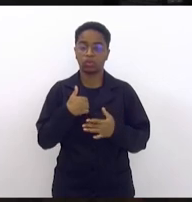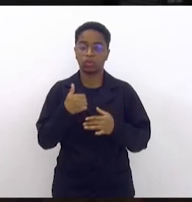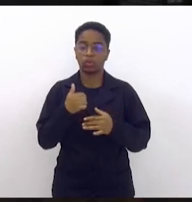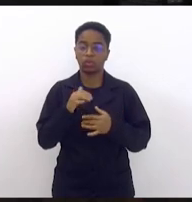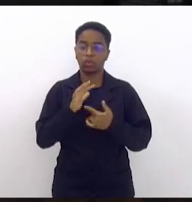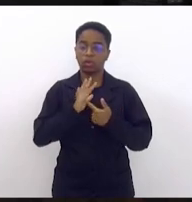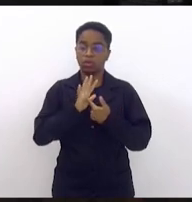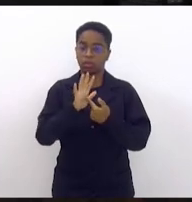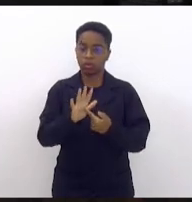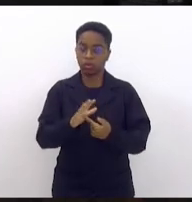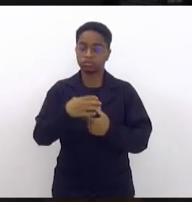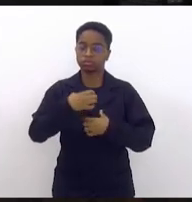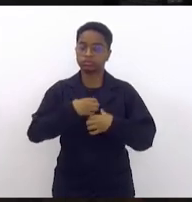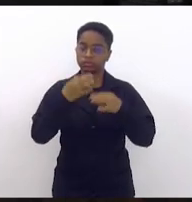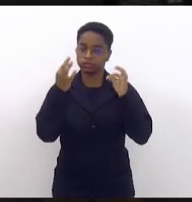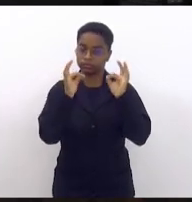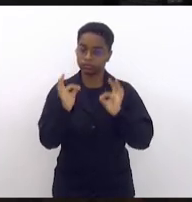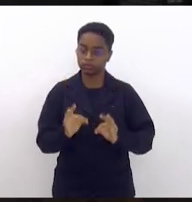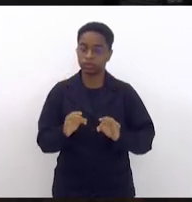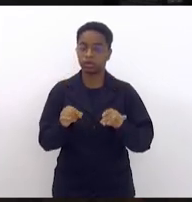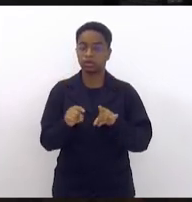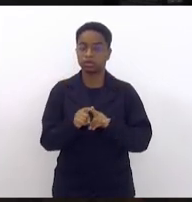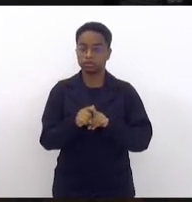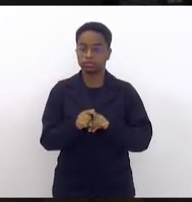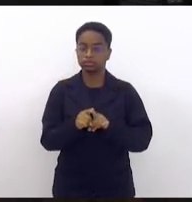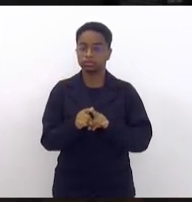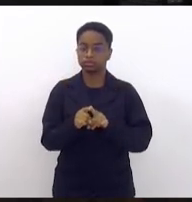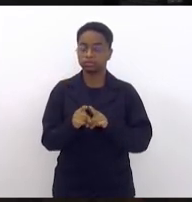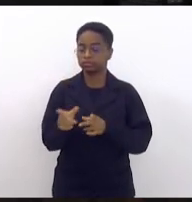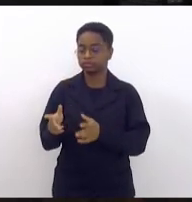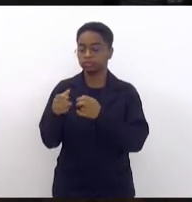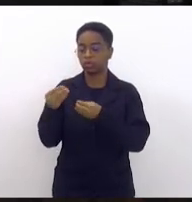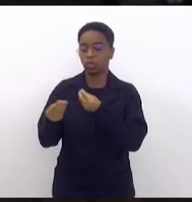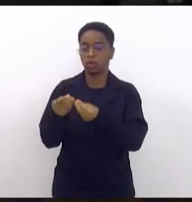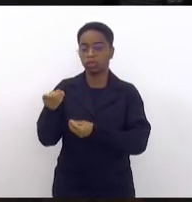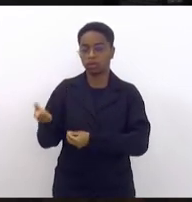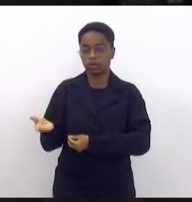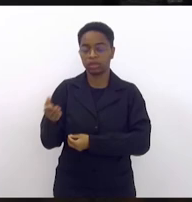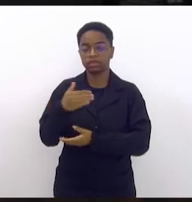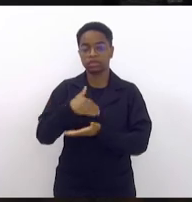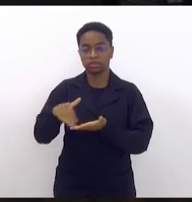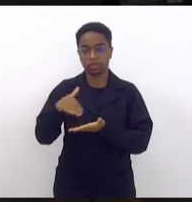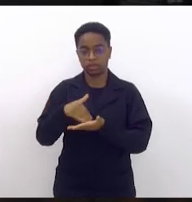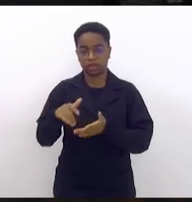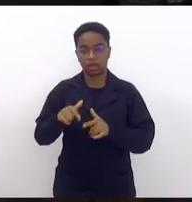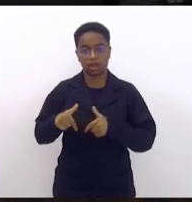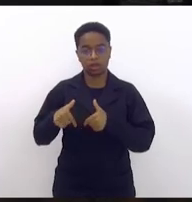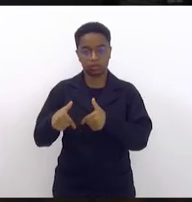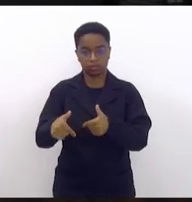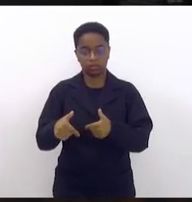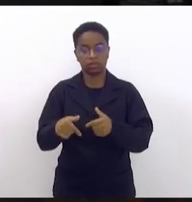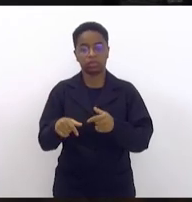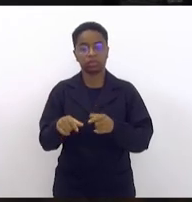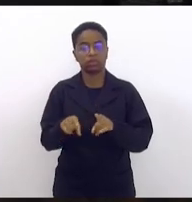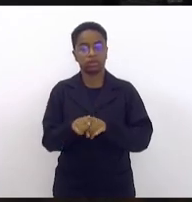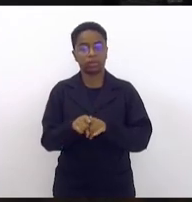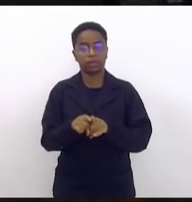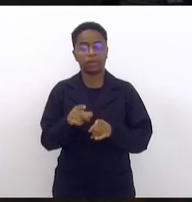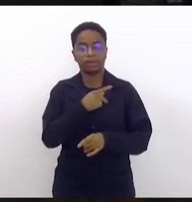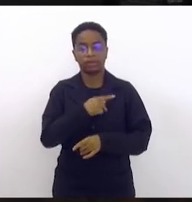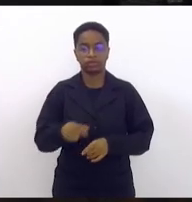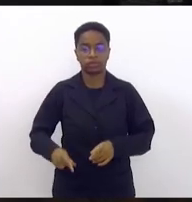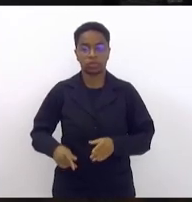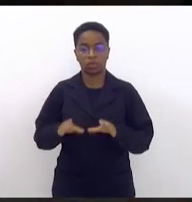eh felicitações meu reconhecimento ao secretário esquerda ao Luan que é o superintendente hoje tá na presidência do Conselho